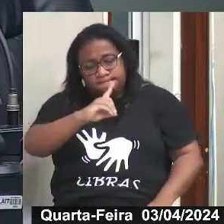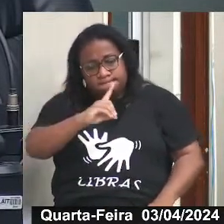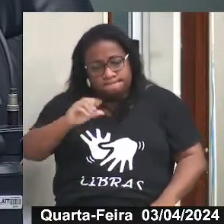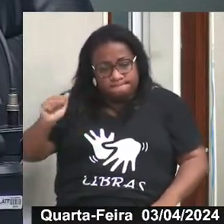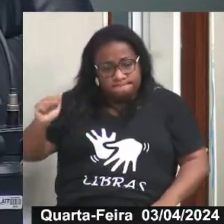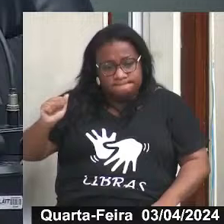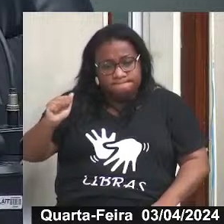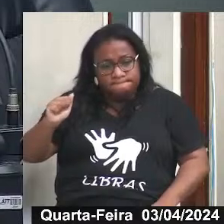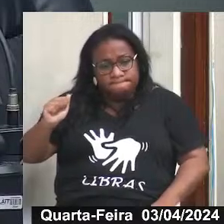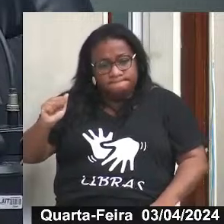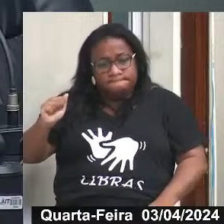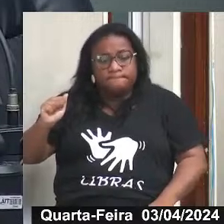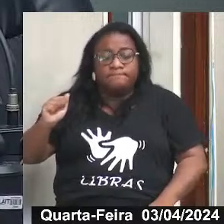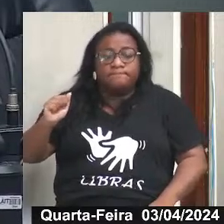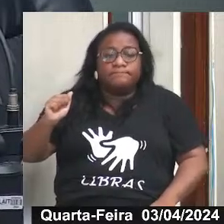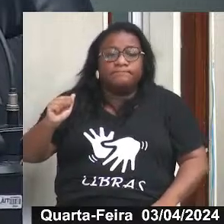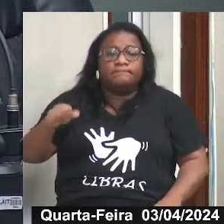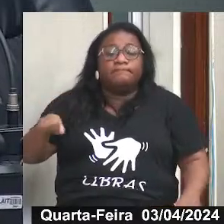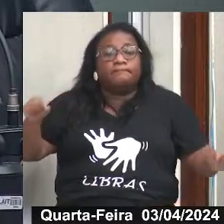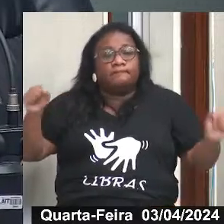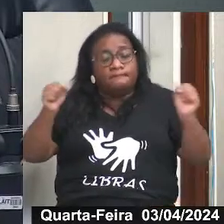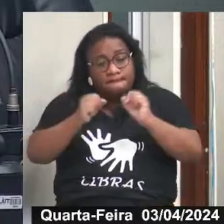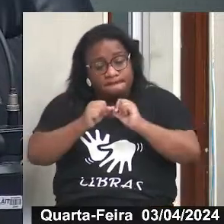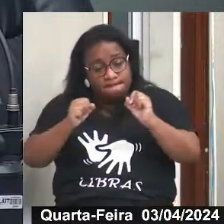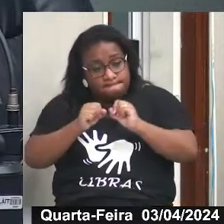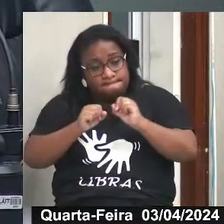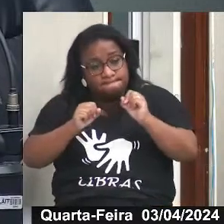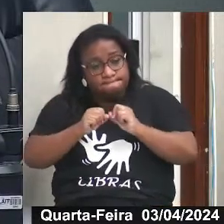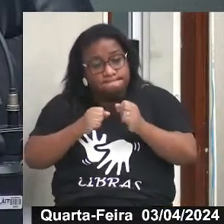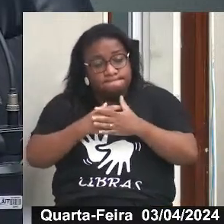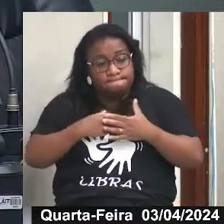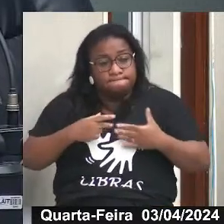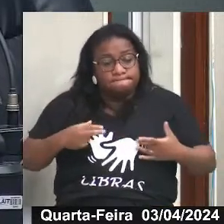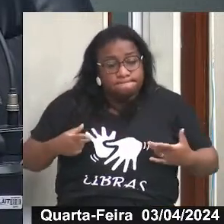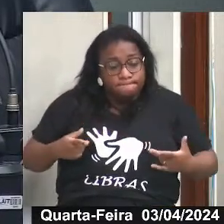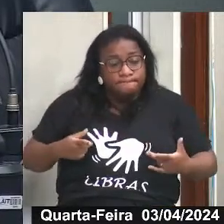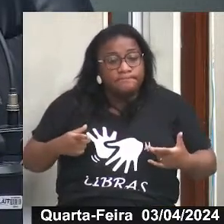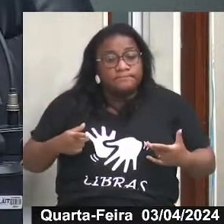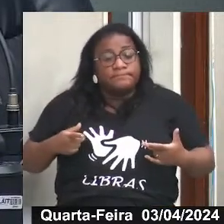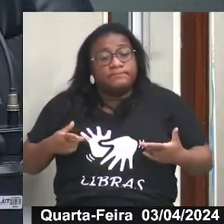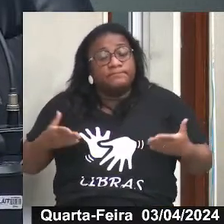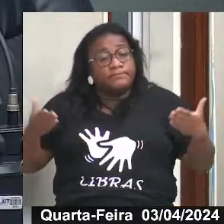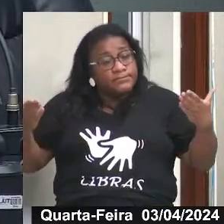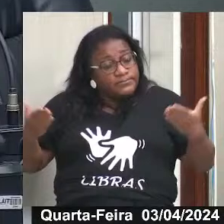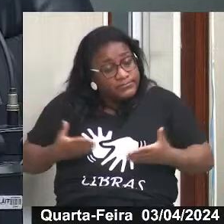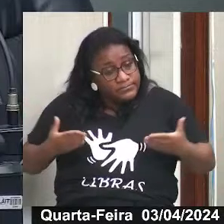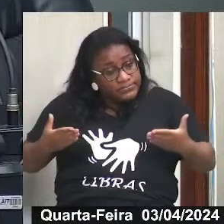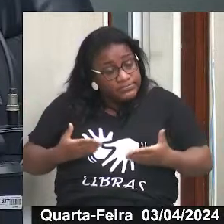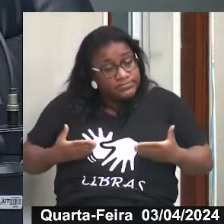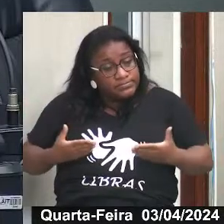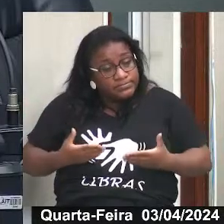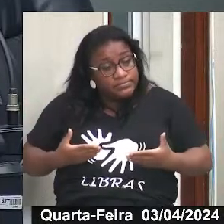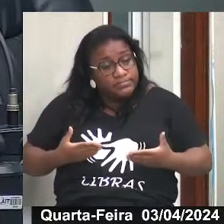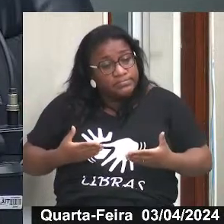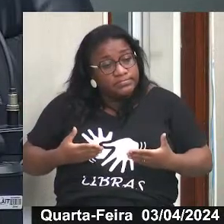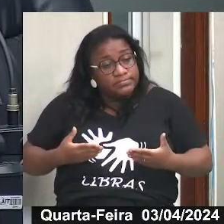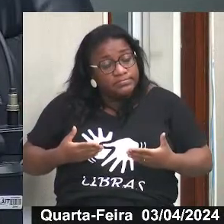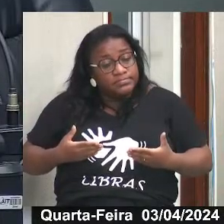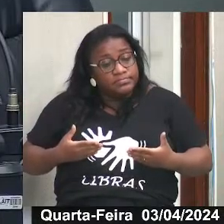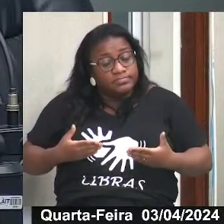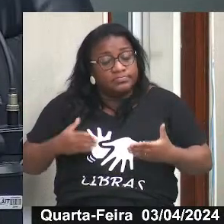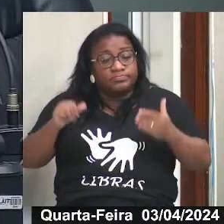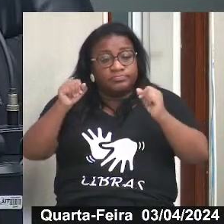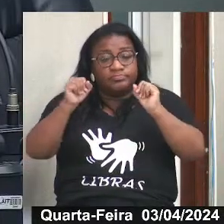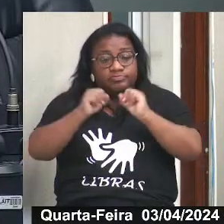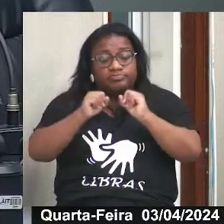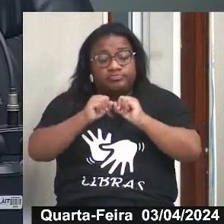lá do Capuava, que ele acabou fazendo um parquinho, depois a prefeitura foi lá, complementou, e hoje a